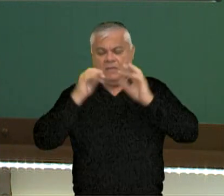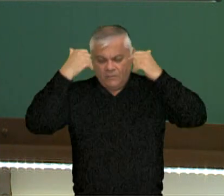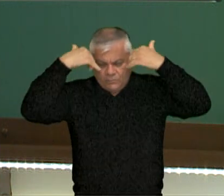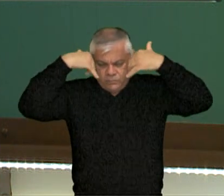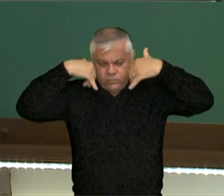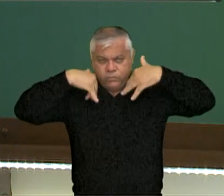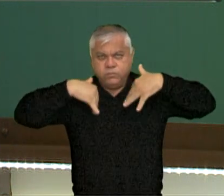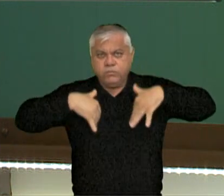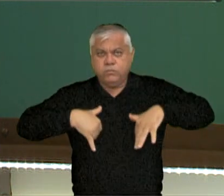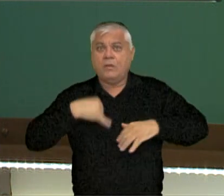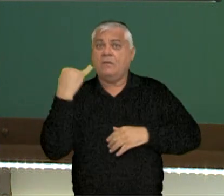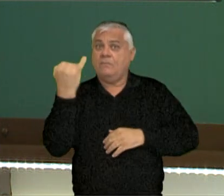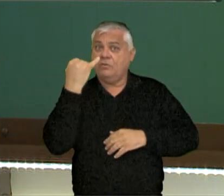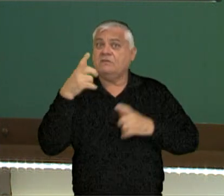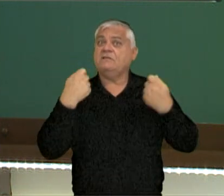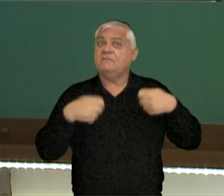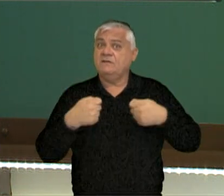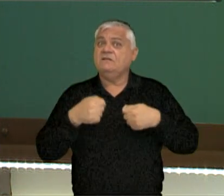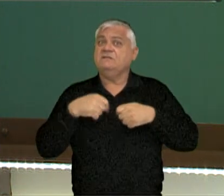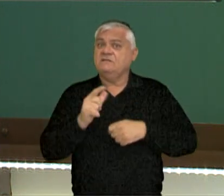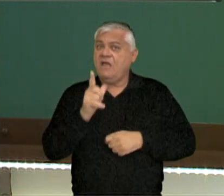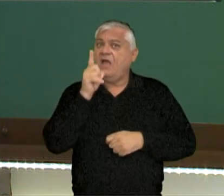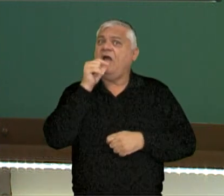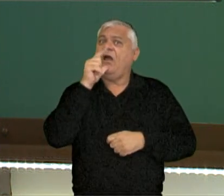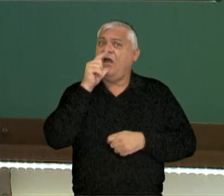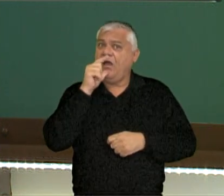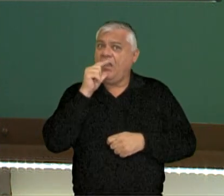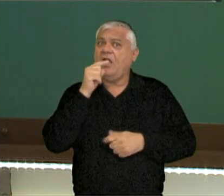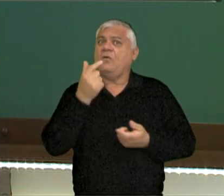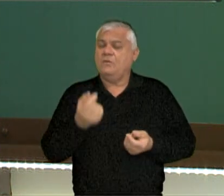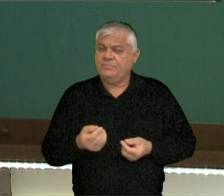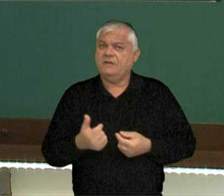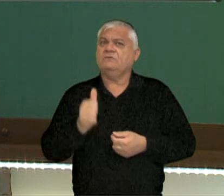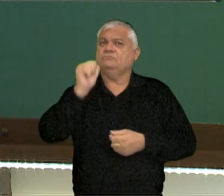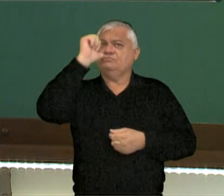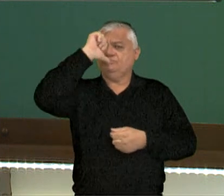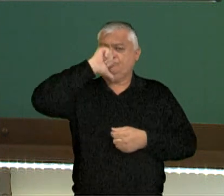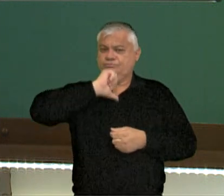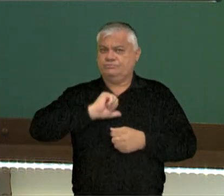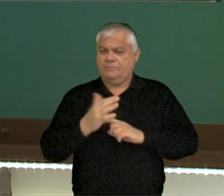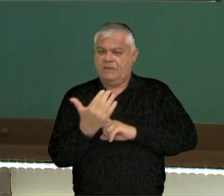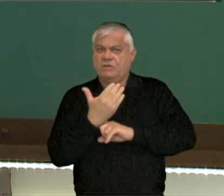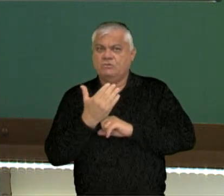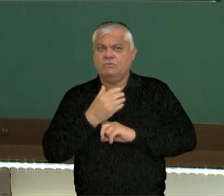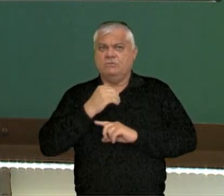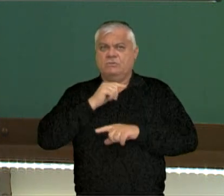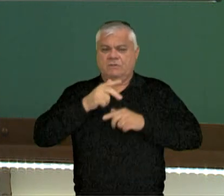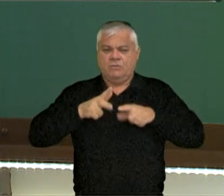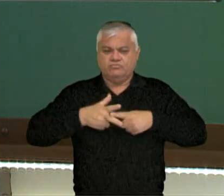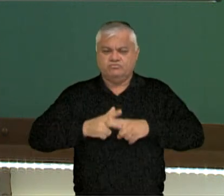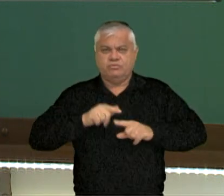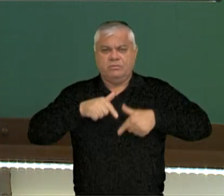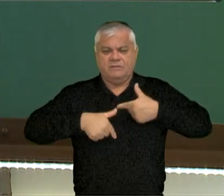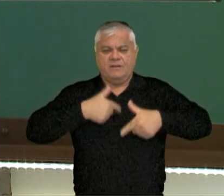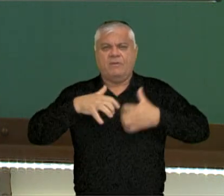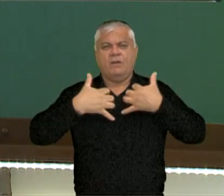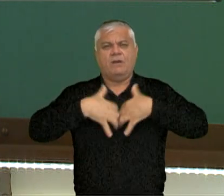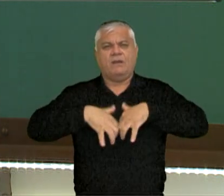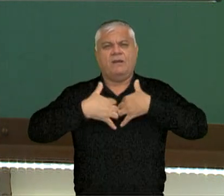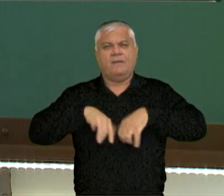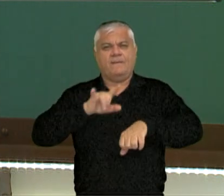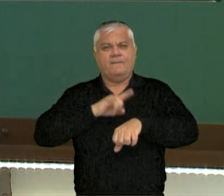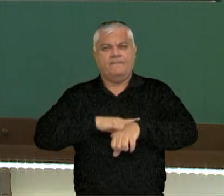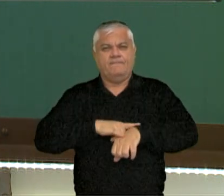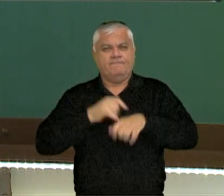mais e a gente precisa repor essa água eliminada para garantir assim o bom funcionamento do sistema